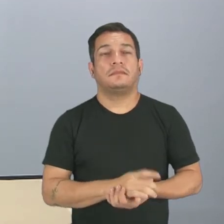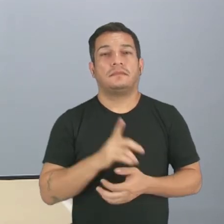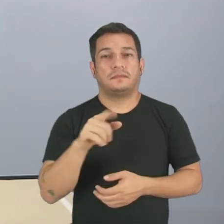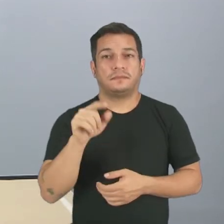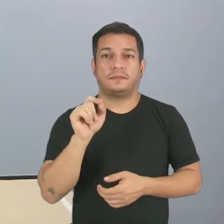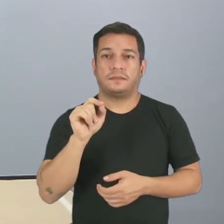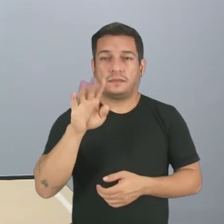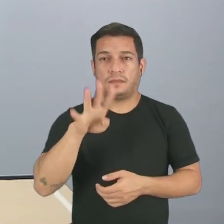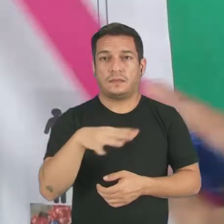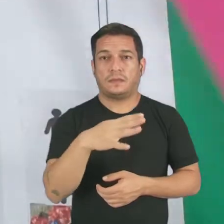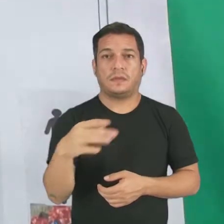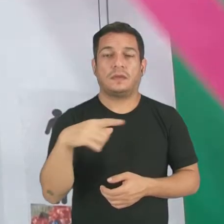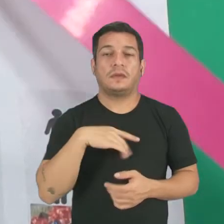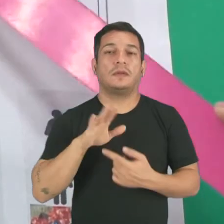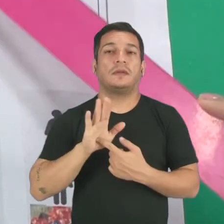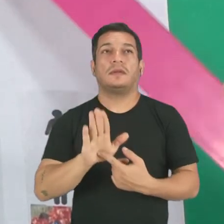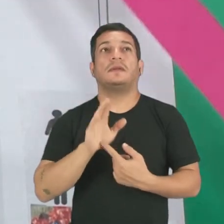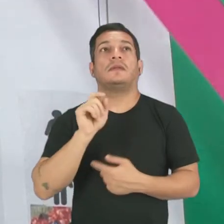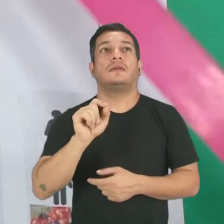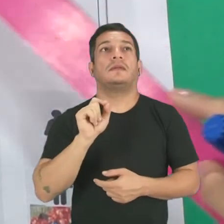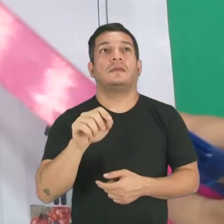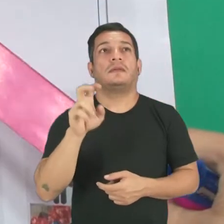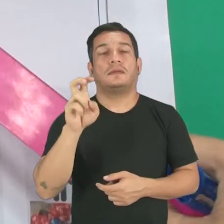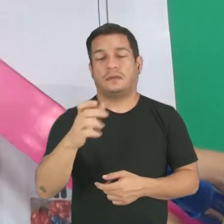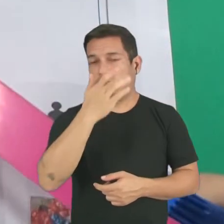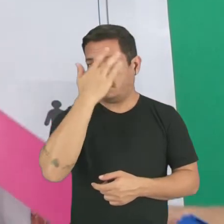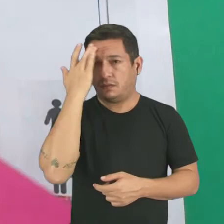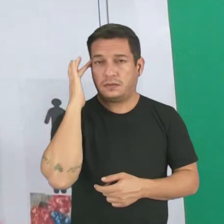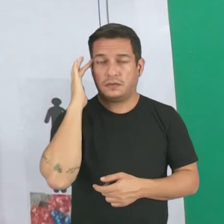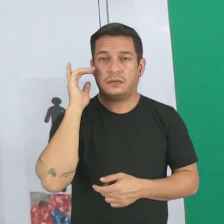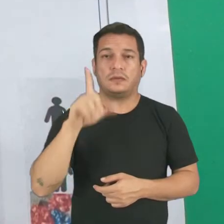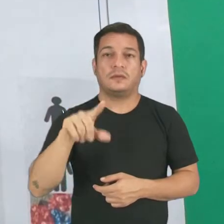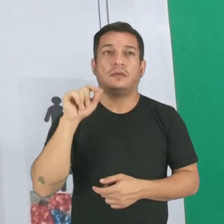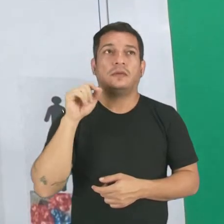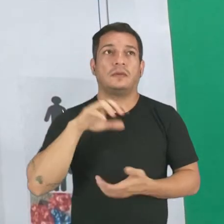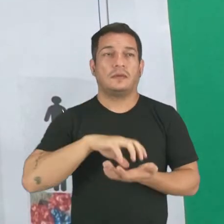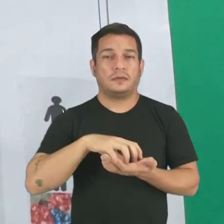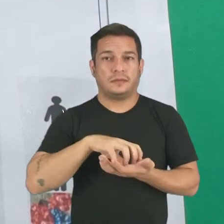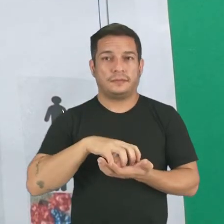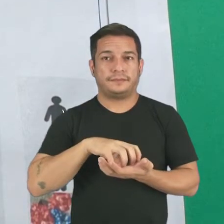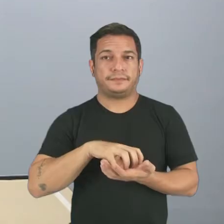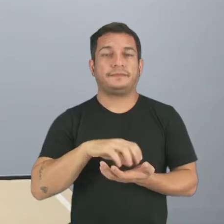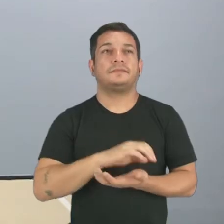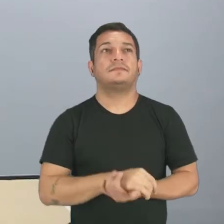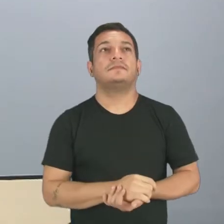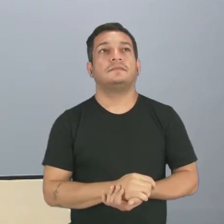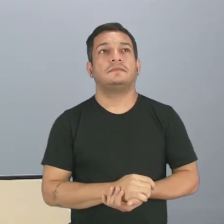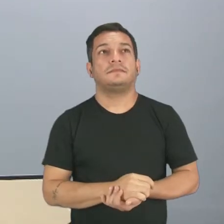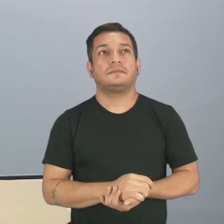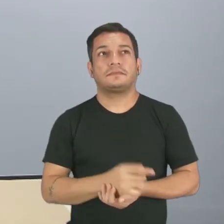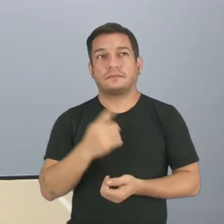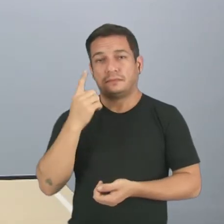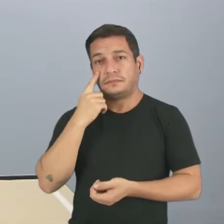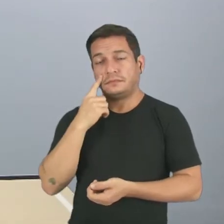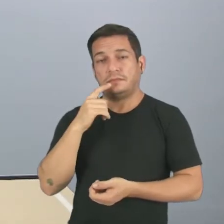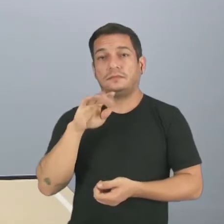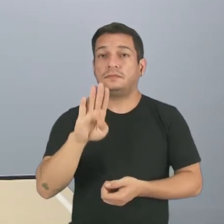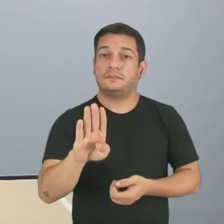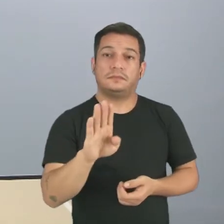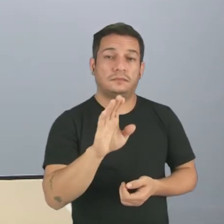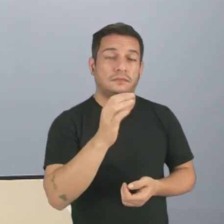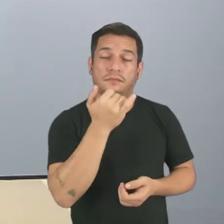Aqui, na nossa tabela, está mostrando que 5 pessoas escolheram o cupcake. Vamos ver se no nosso